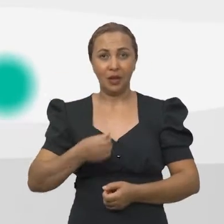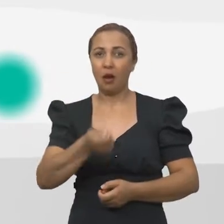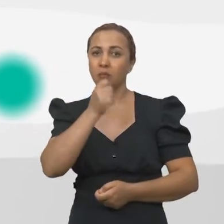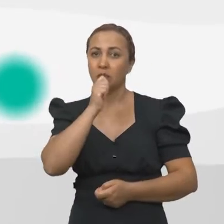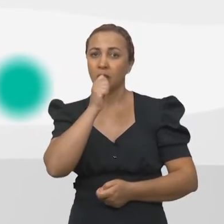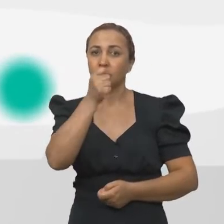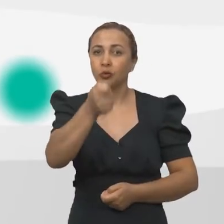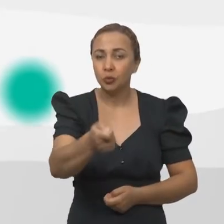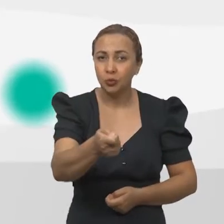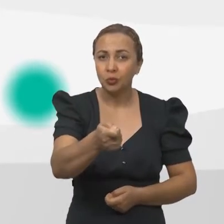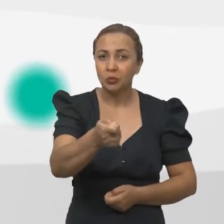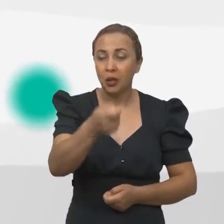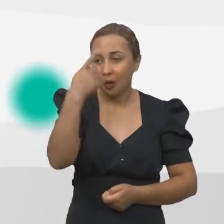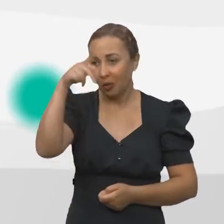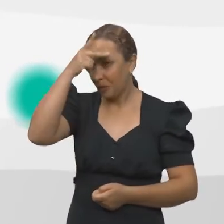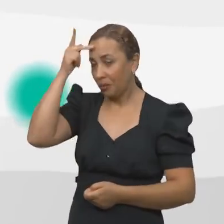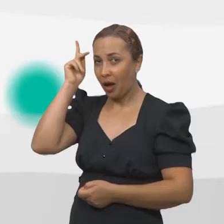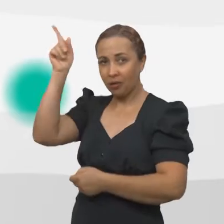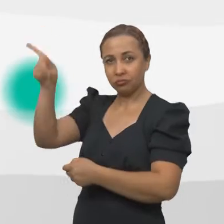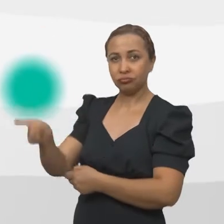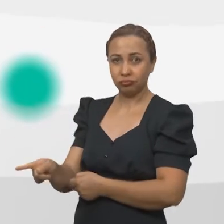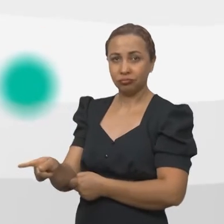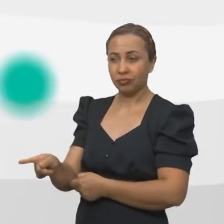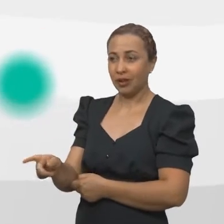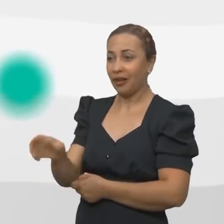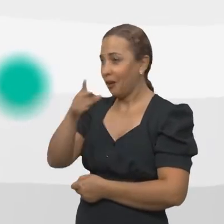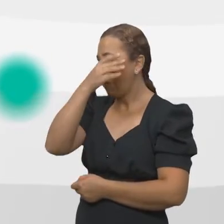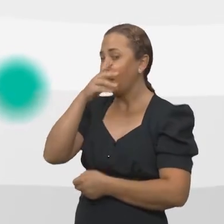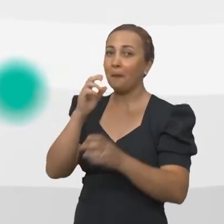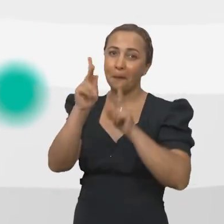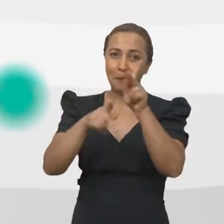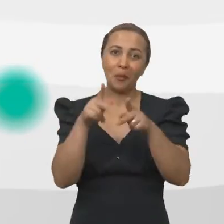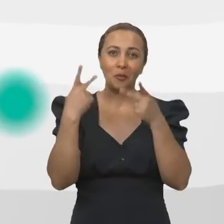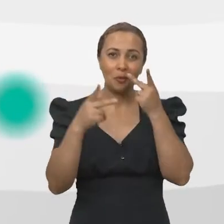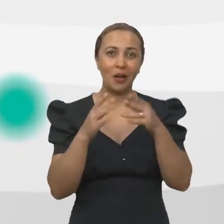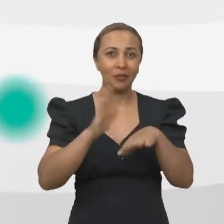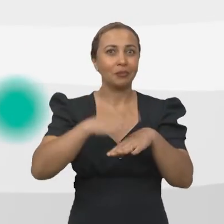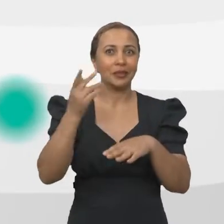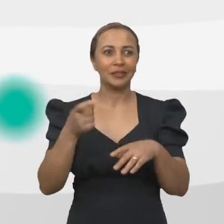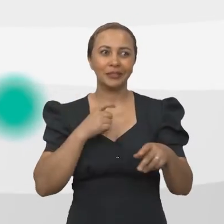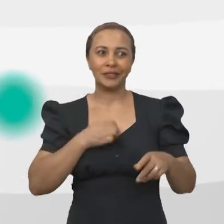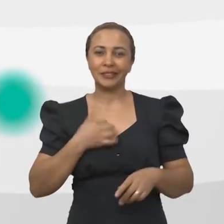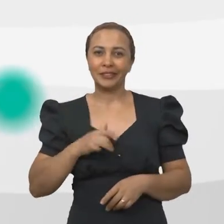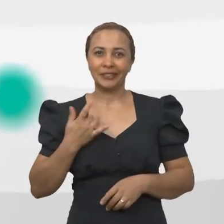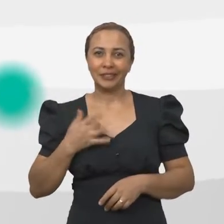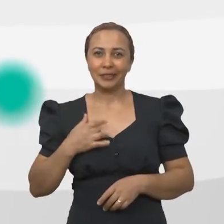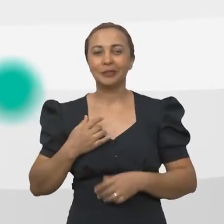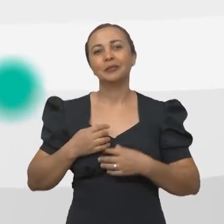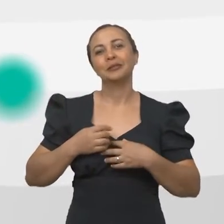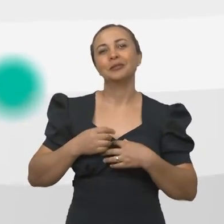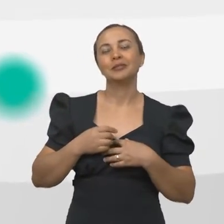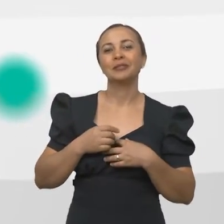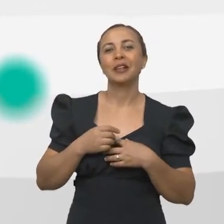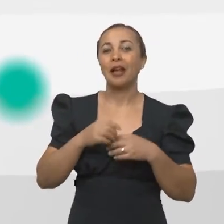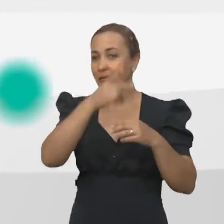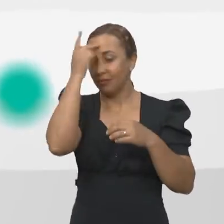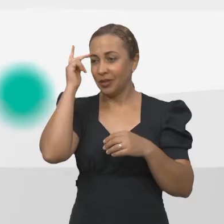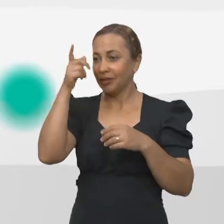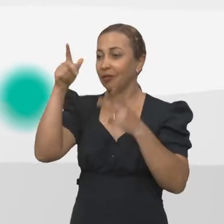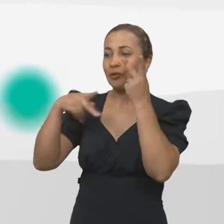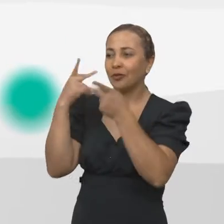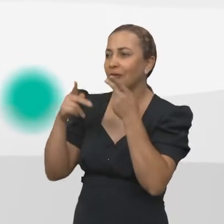o microfone na mão, que você chega para entrevistar uma pessoa, se for o povo fala no caso, que é o mais temido pelos